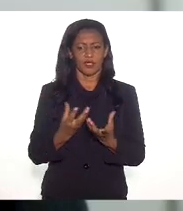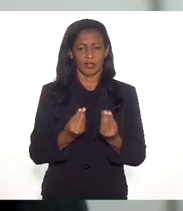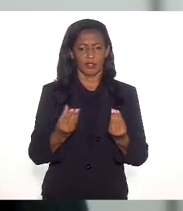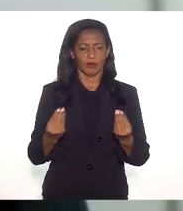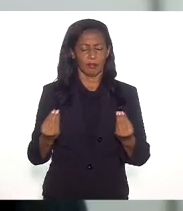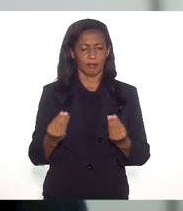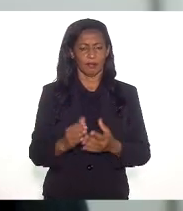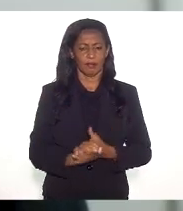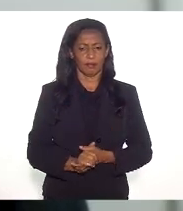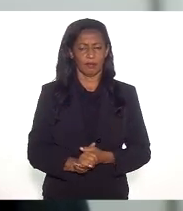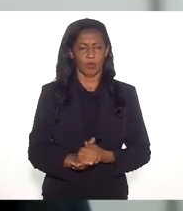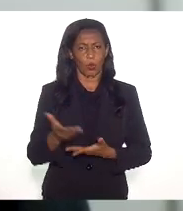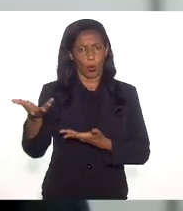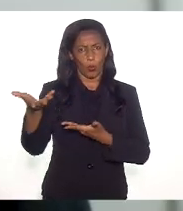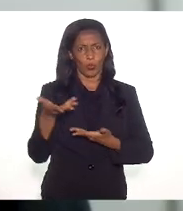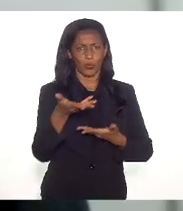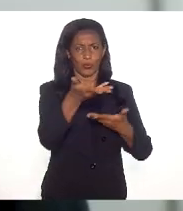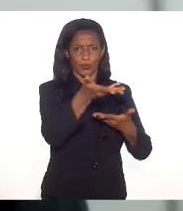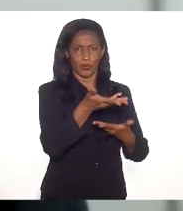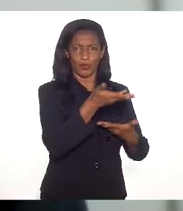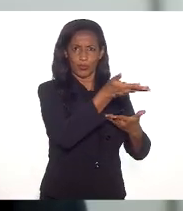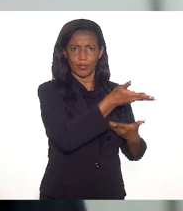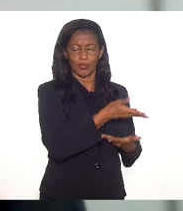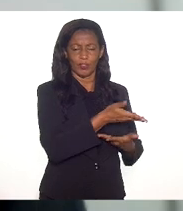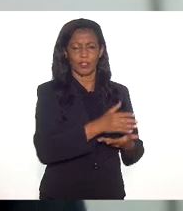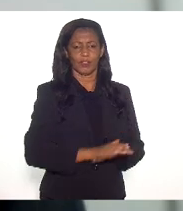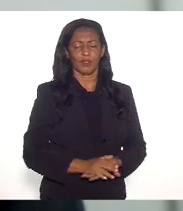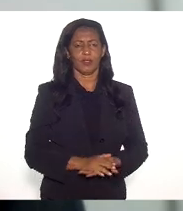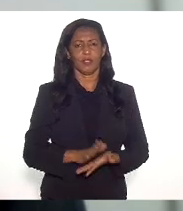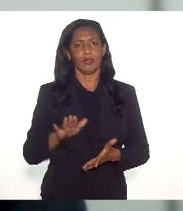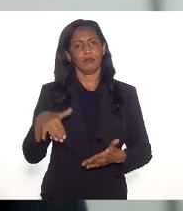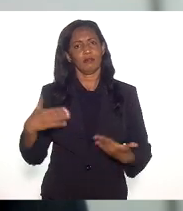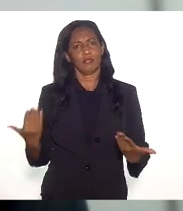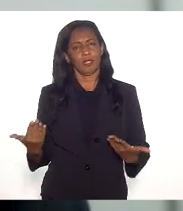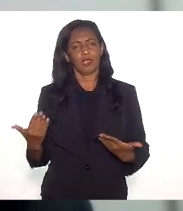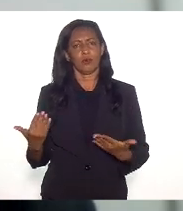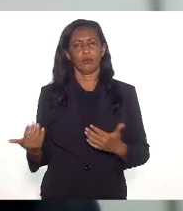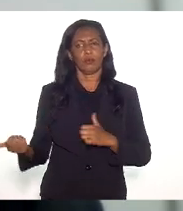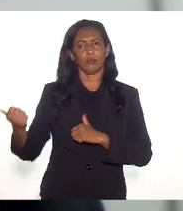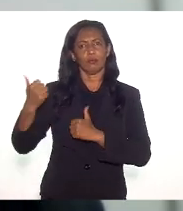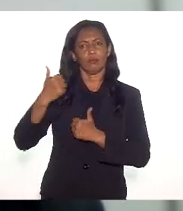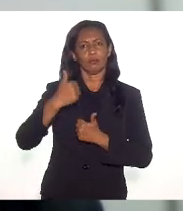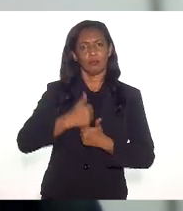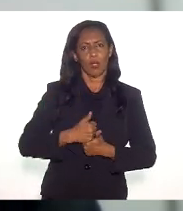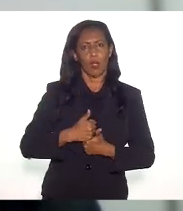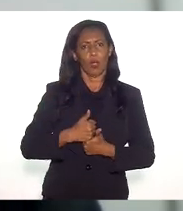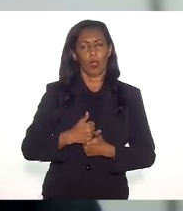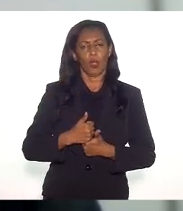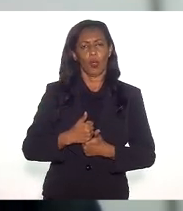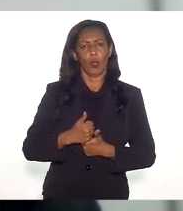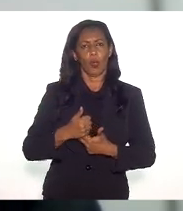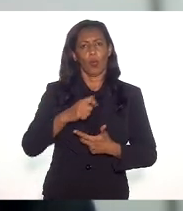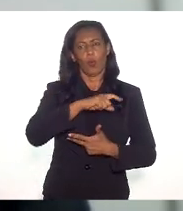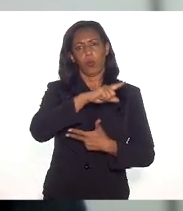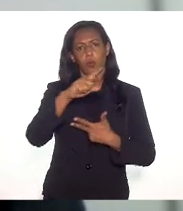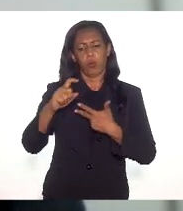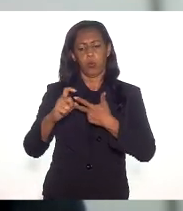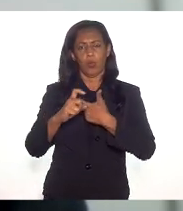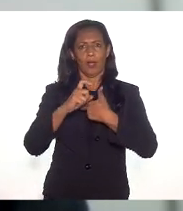muitos convidados, tanto representando o Poder